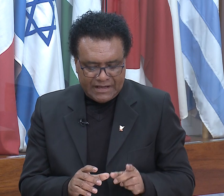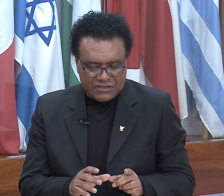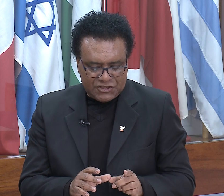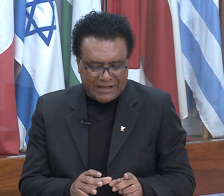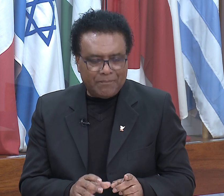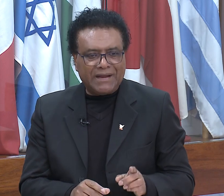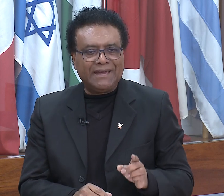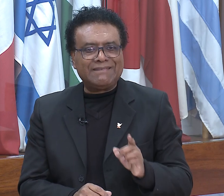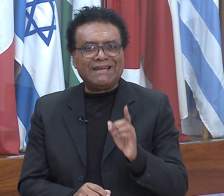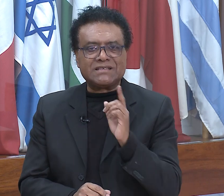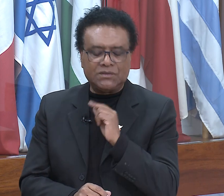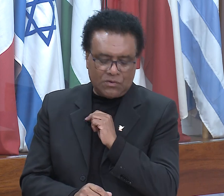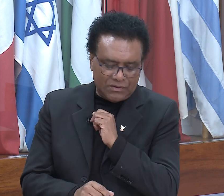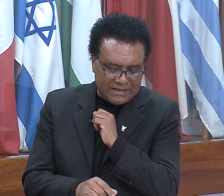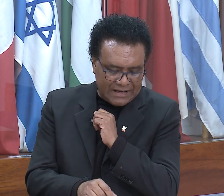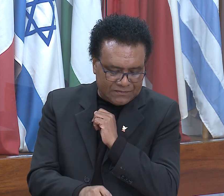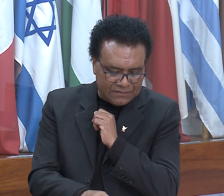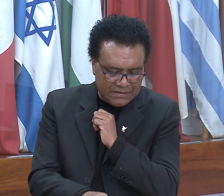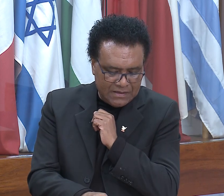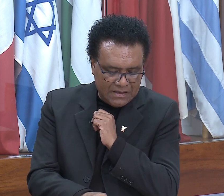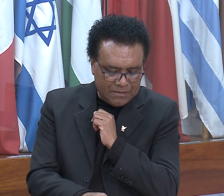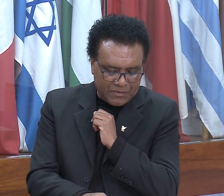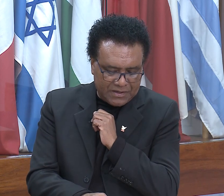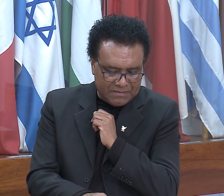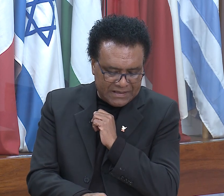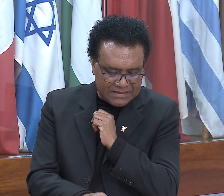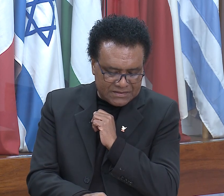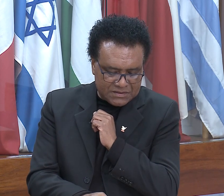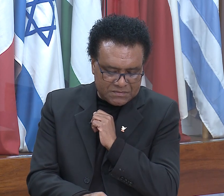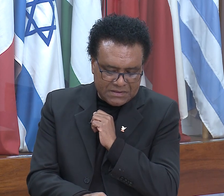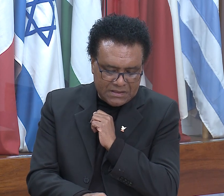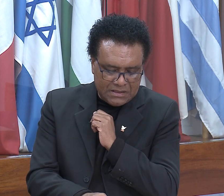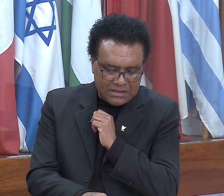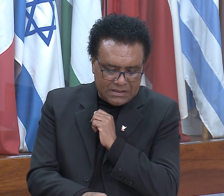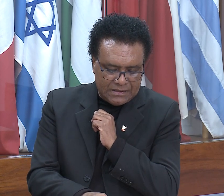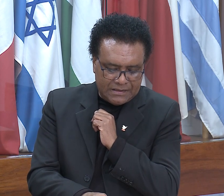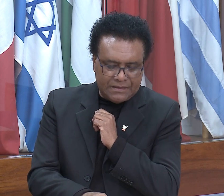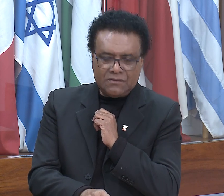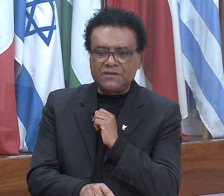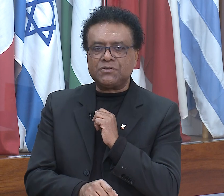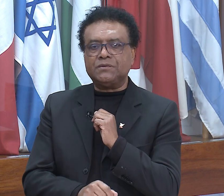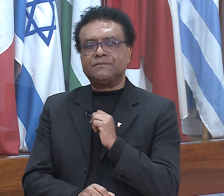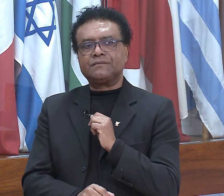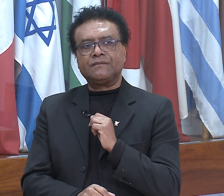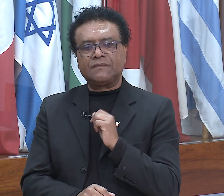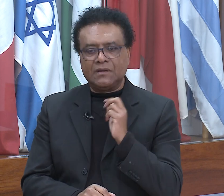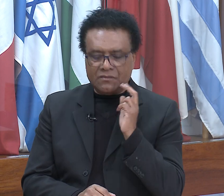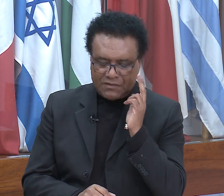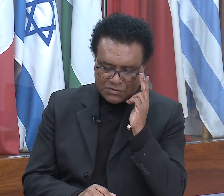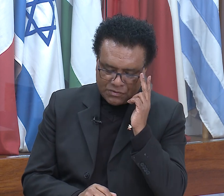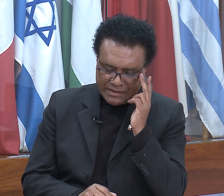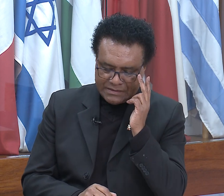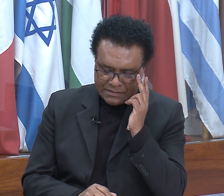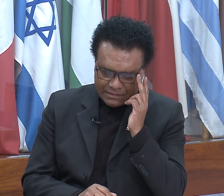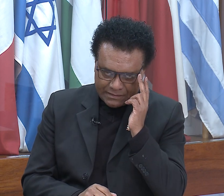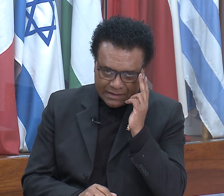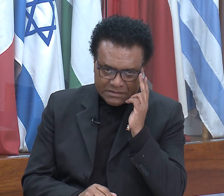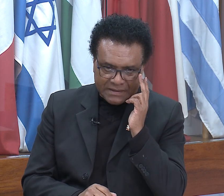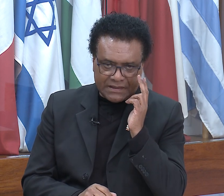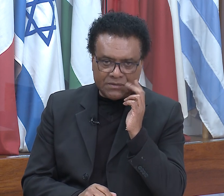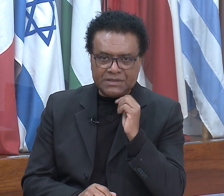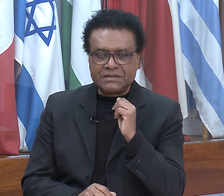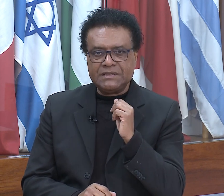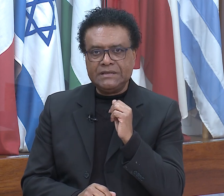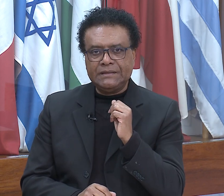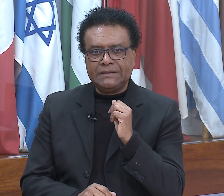na verdade já é para quem tem sido condenado por crime de racismo eu não vejo eu não vejo e